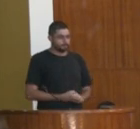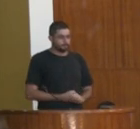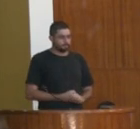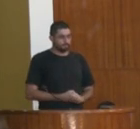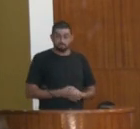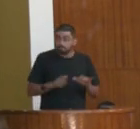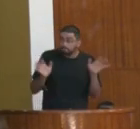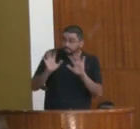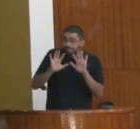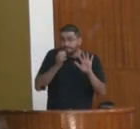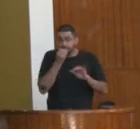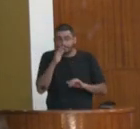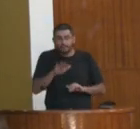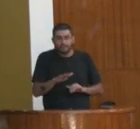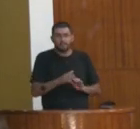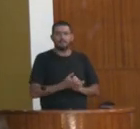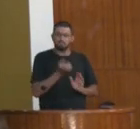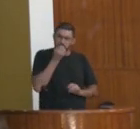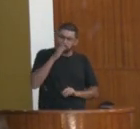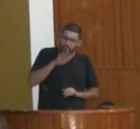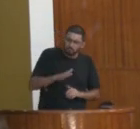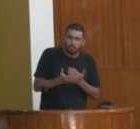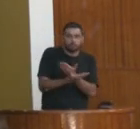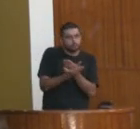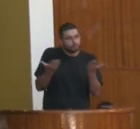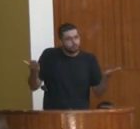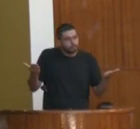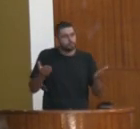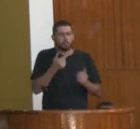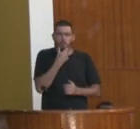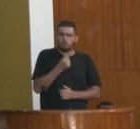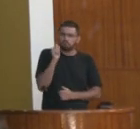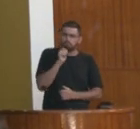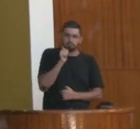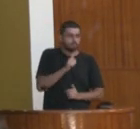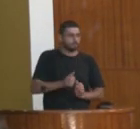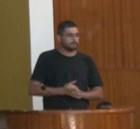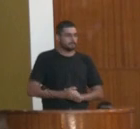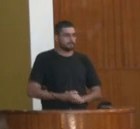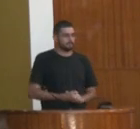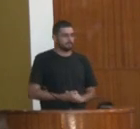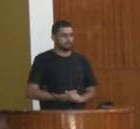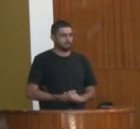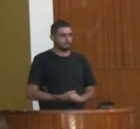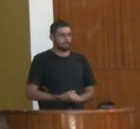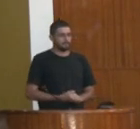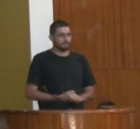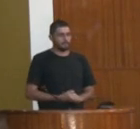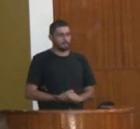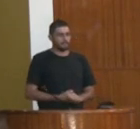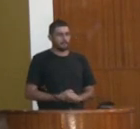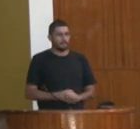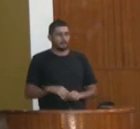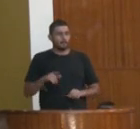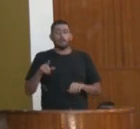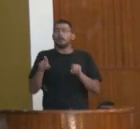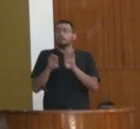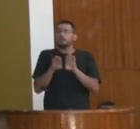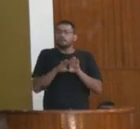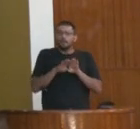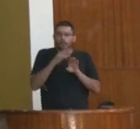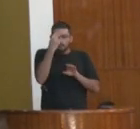Alô, boa tarde. Boa tarde a todos e todas. Falar fora o microfone para que outras pessoas cegas possam me